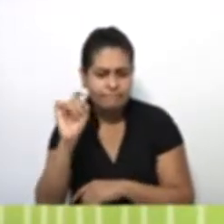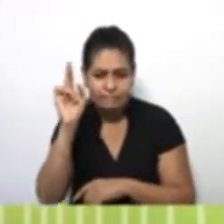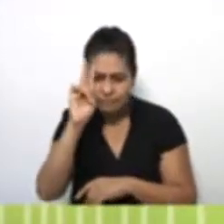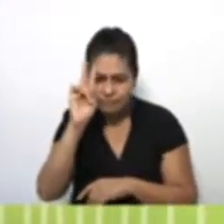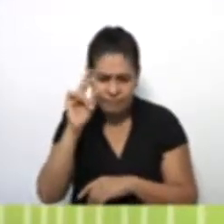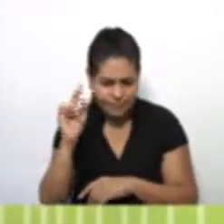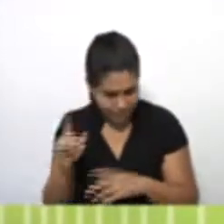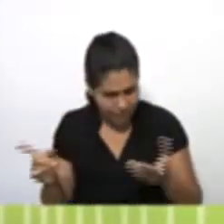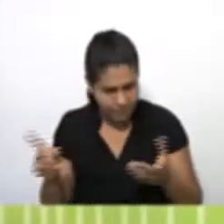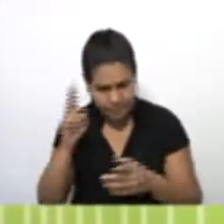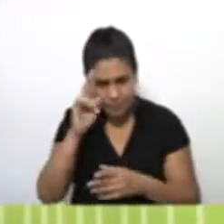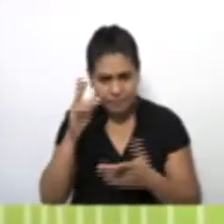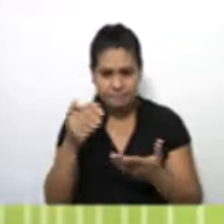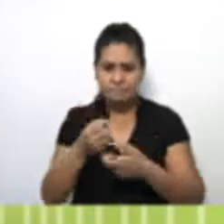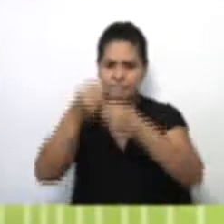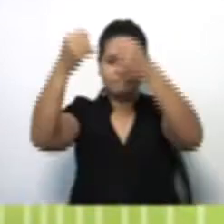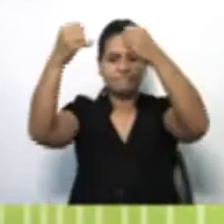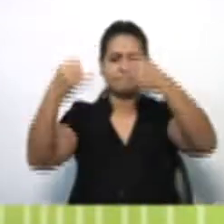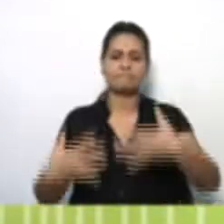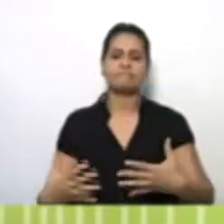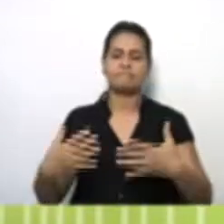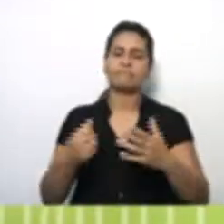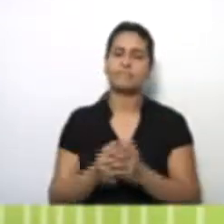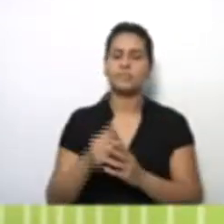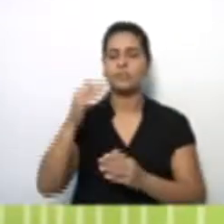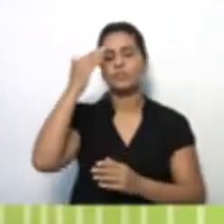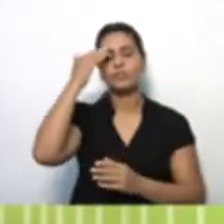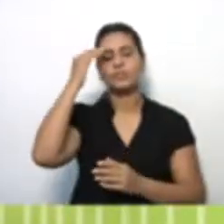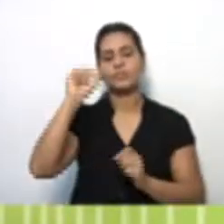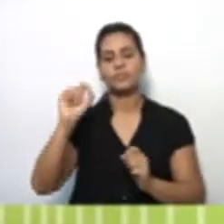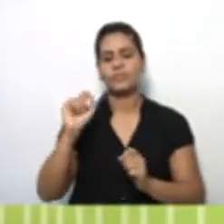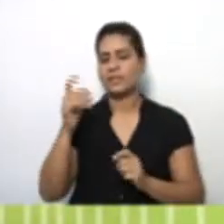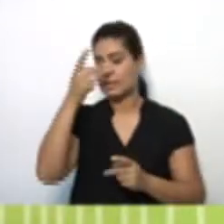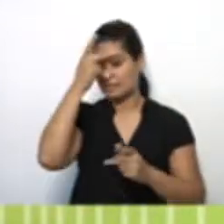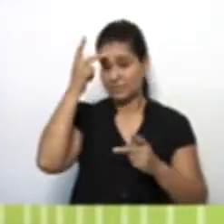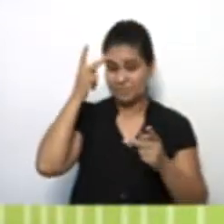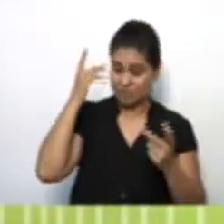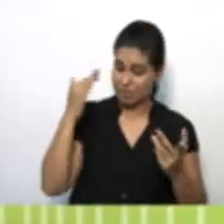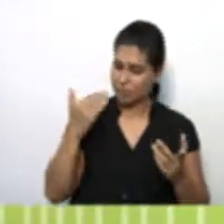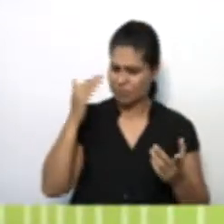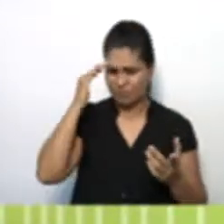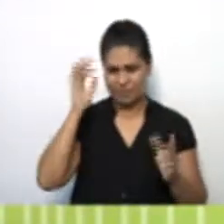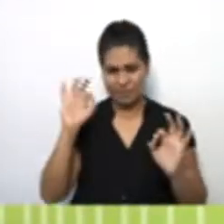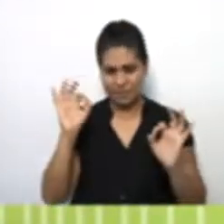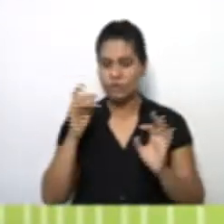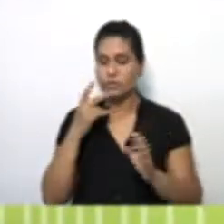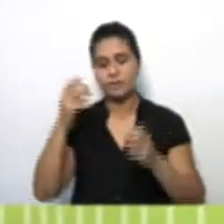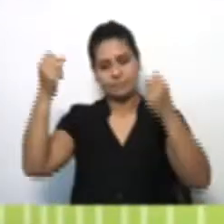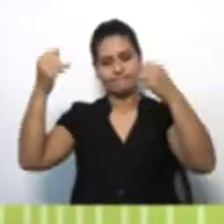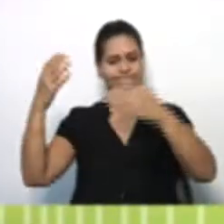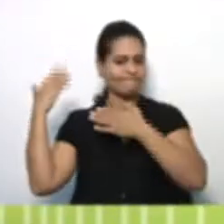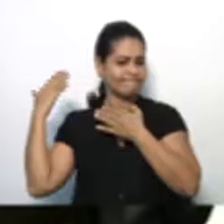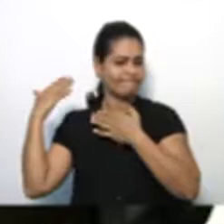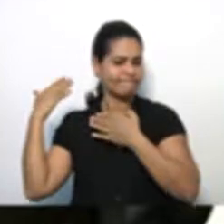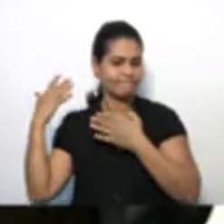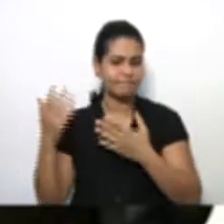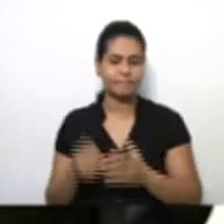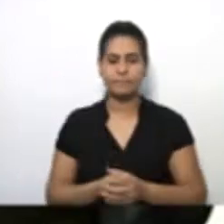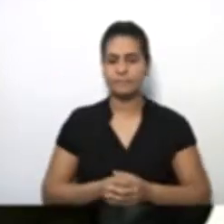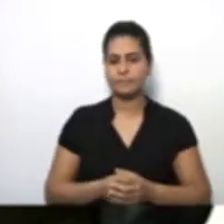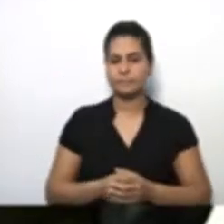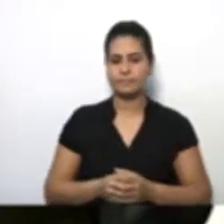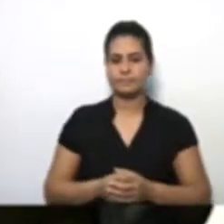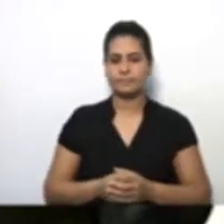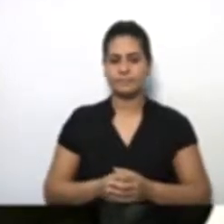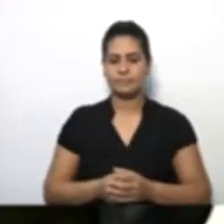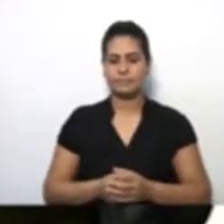aqui que vai te ajudar aí. A entender um pouquinho melhor. Tem algumas pessoas que deram essa entrevista para nós aí. Vamos lá, então?